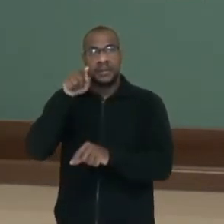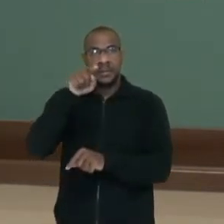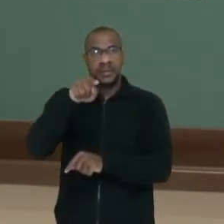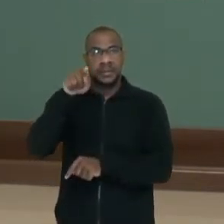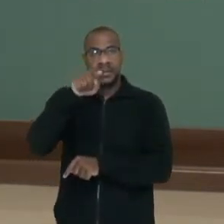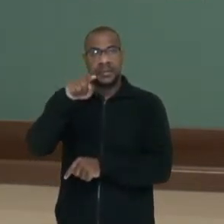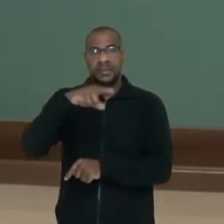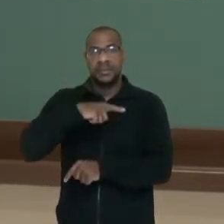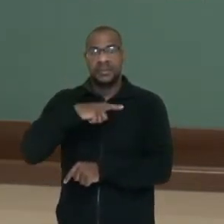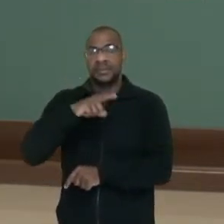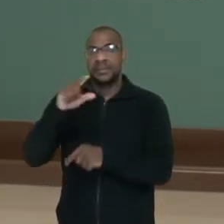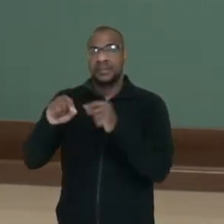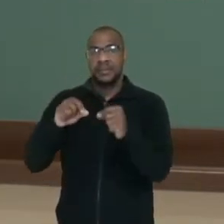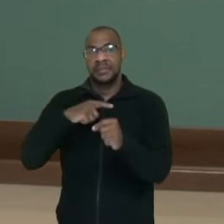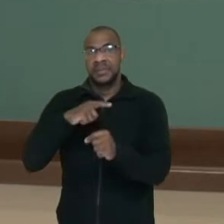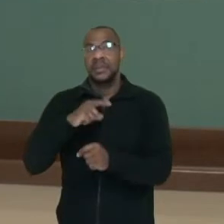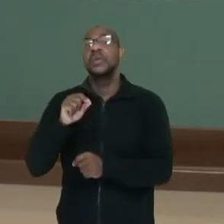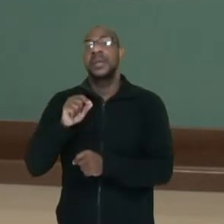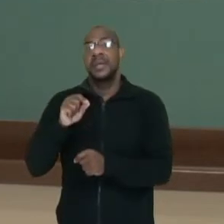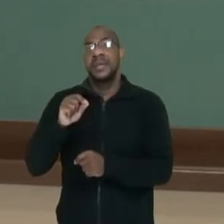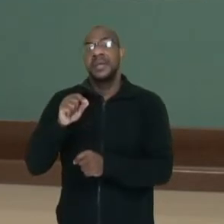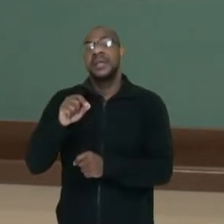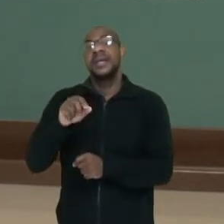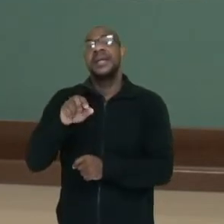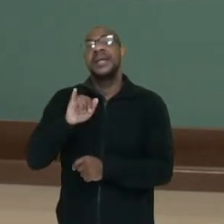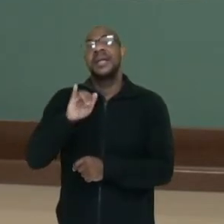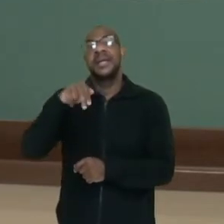um polígono irregular, tá bom?